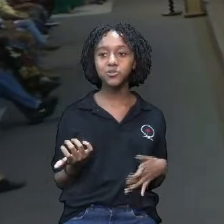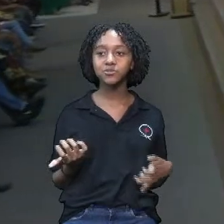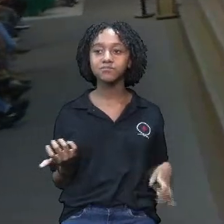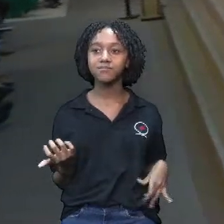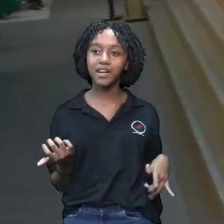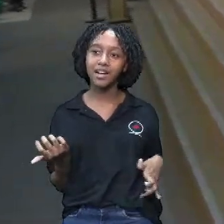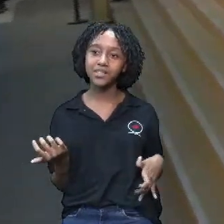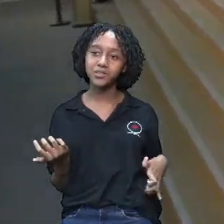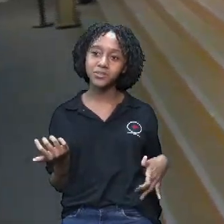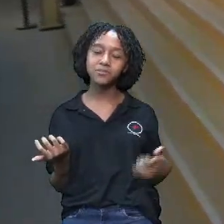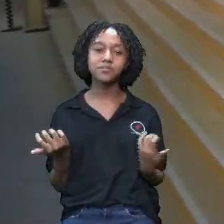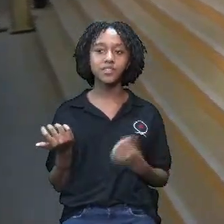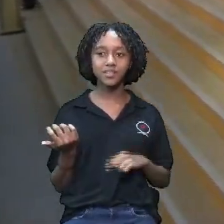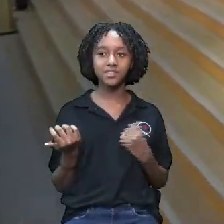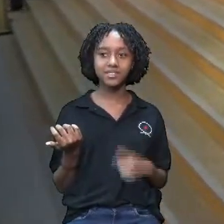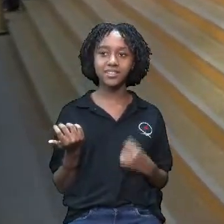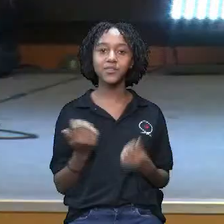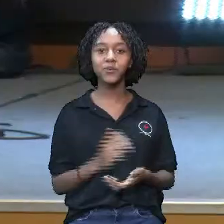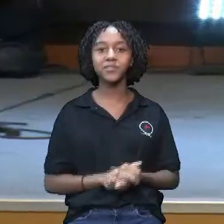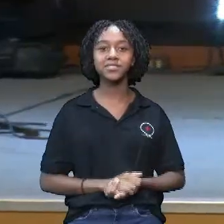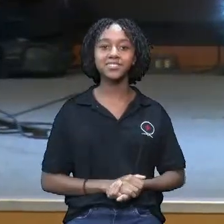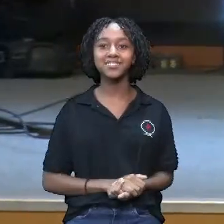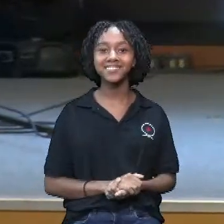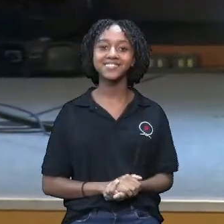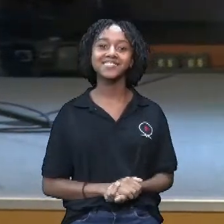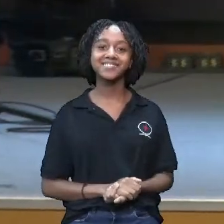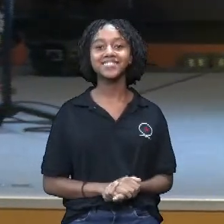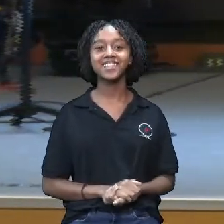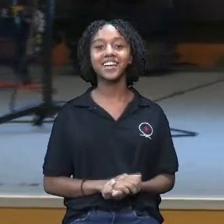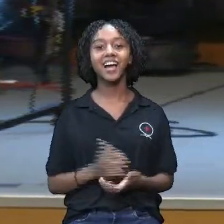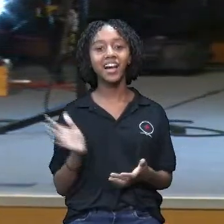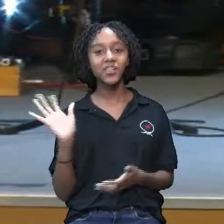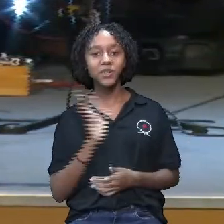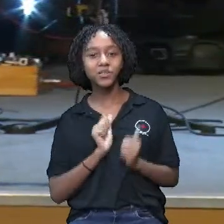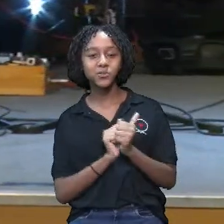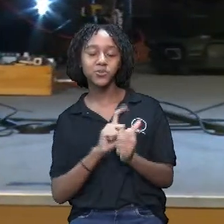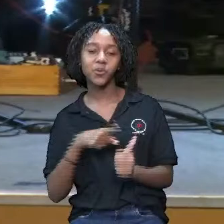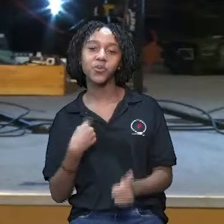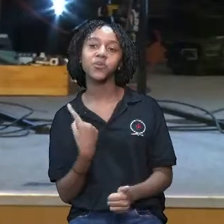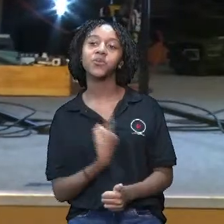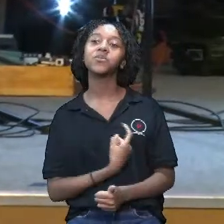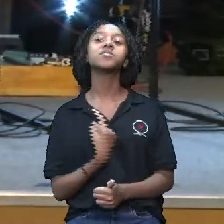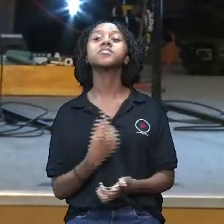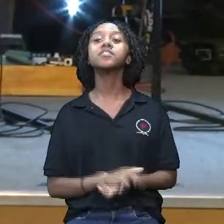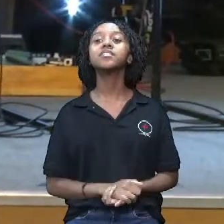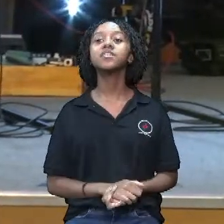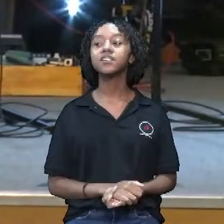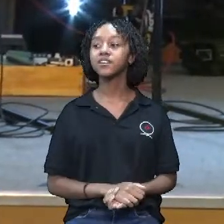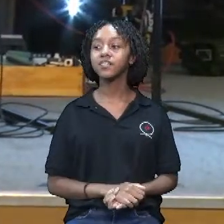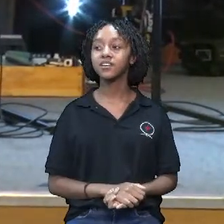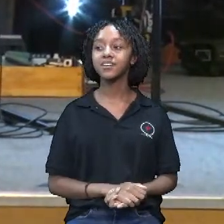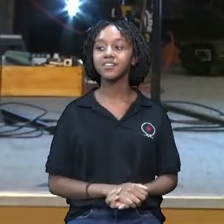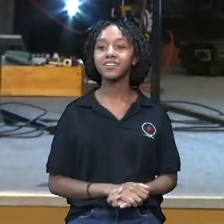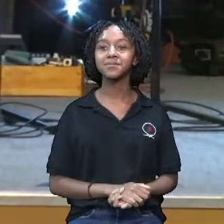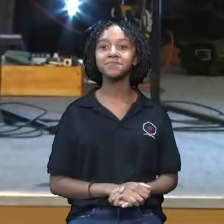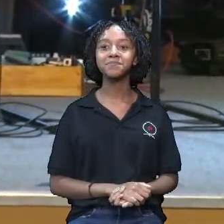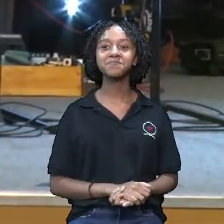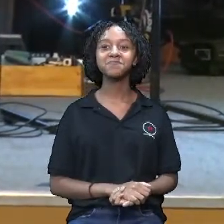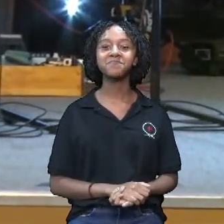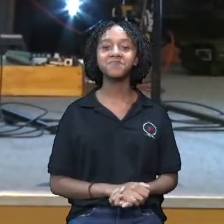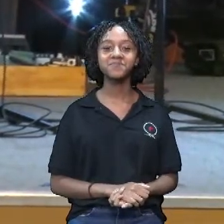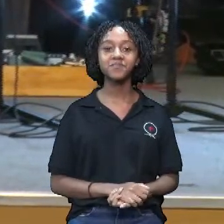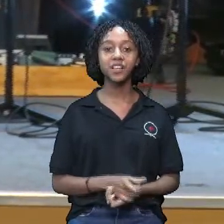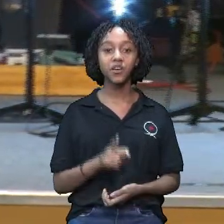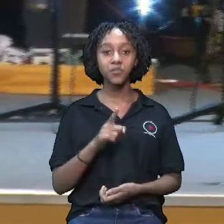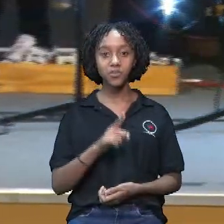guitarra. Vieram adorar junto comigo, eles estão lá adorando com a gente, tocam lá na nossa filial. E você, quando estiver passando, quando você